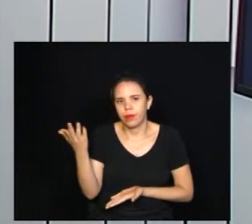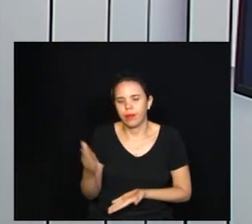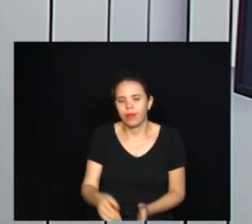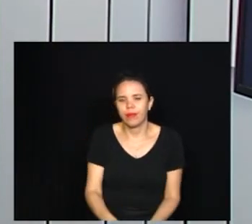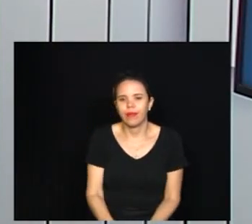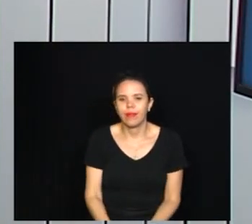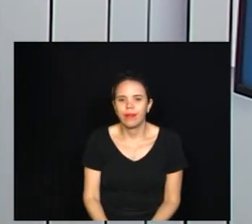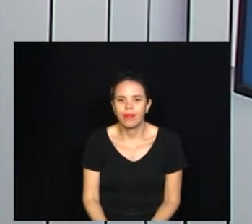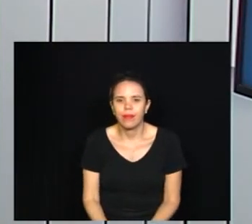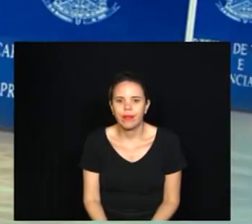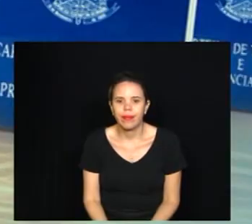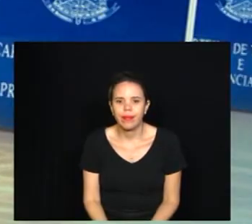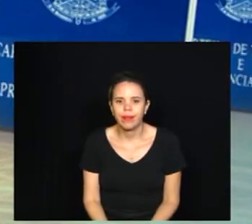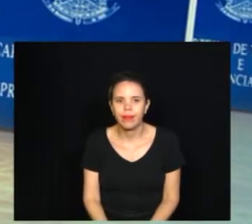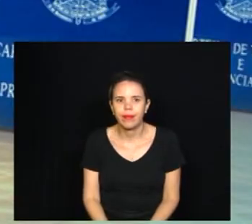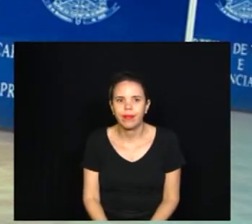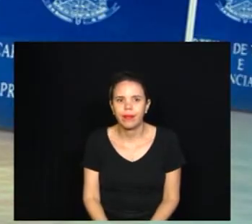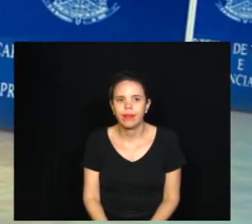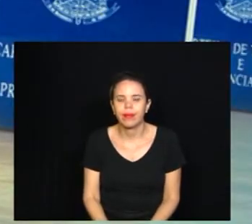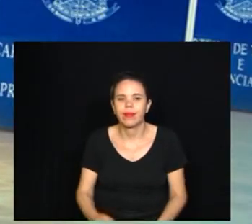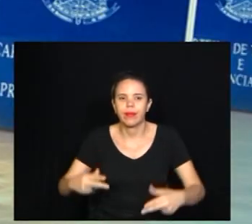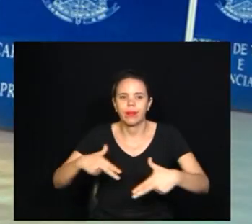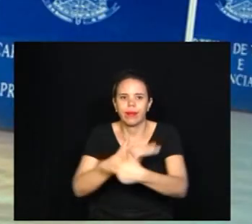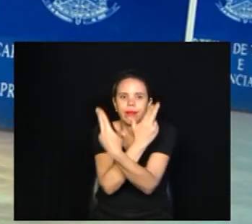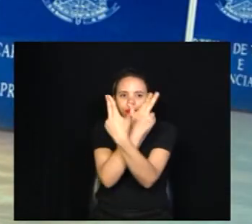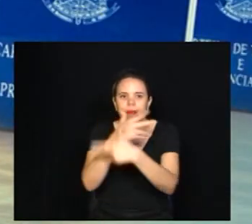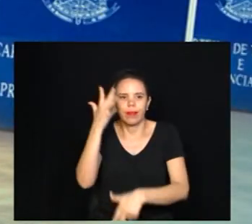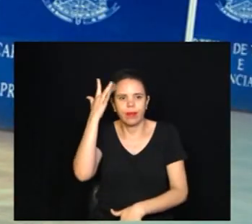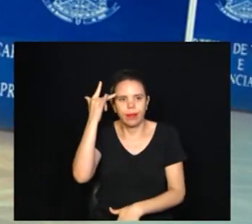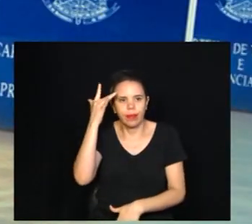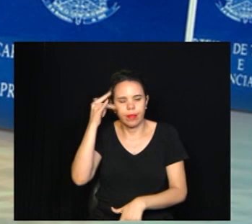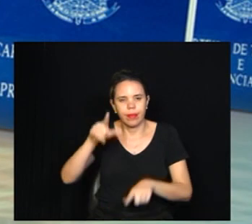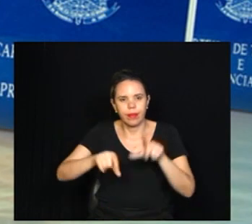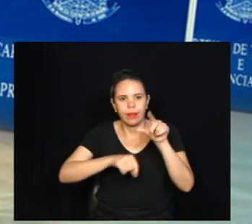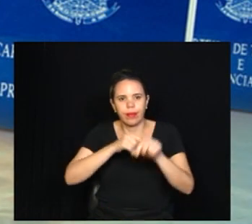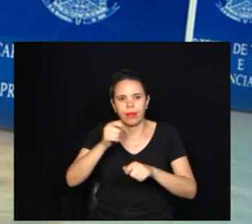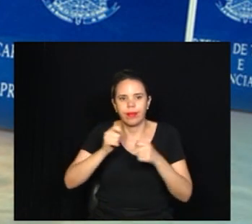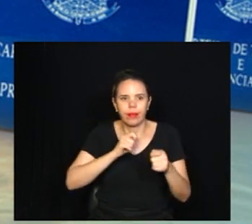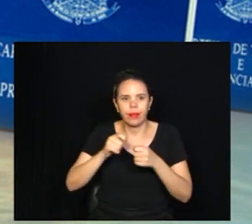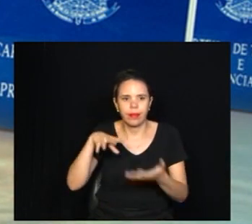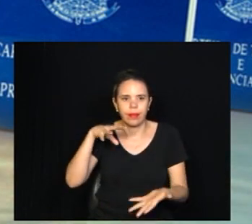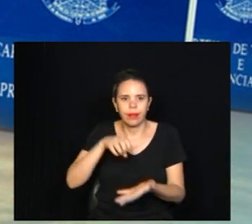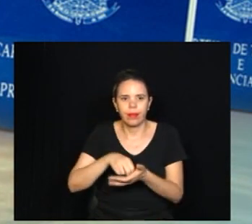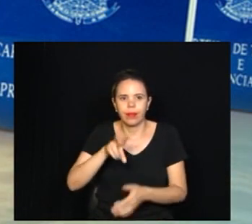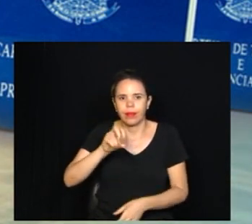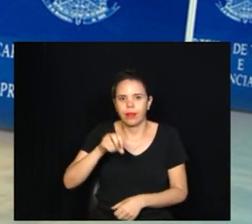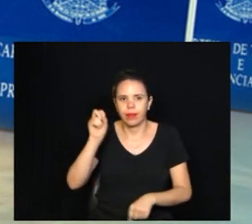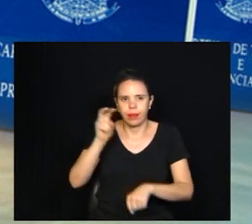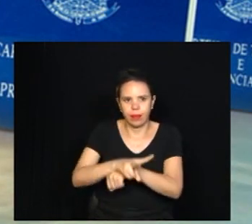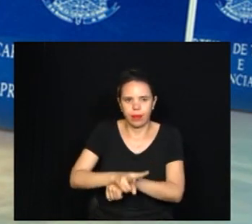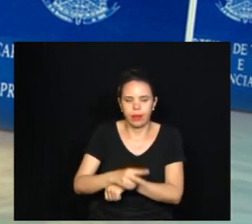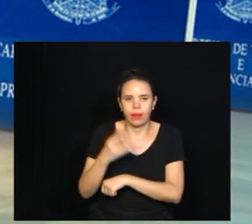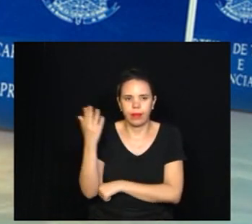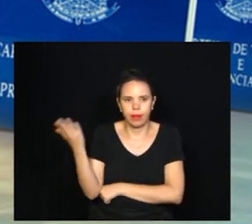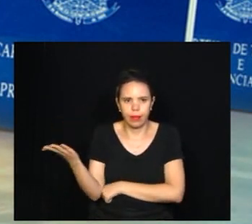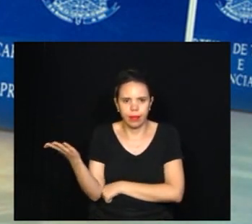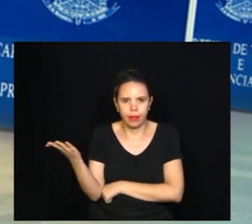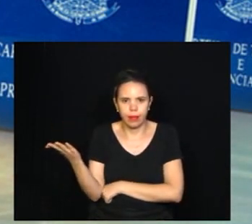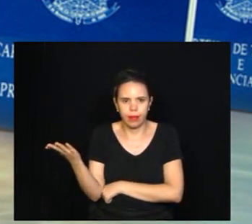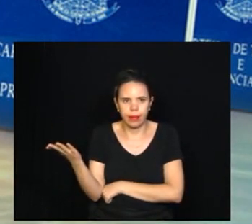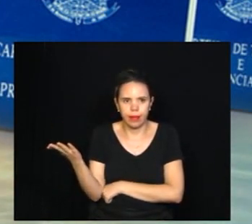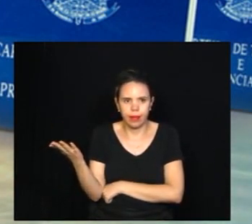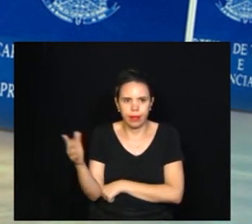só. O Hopi Hari realiza amanhã processo seletivo para preencher 50 vagas, divididas